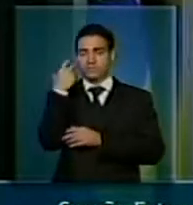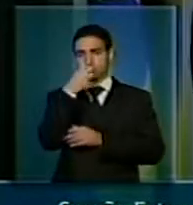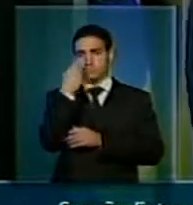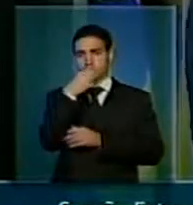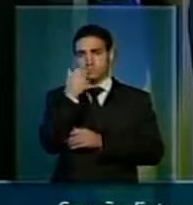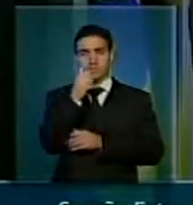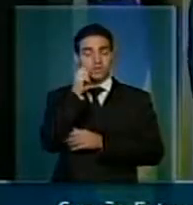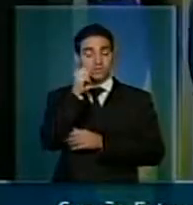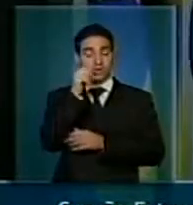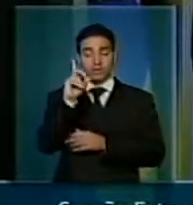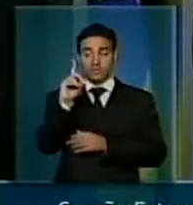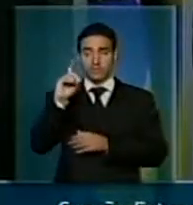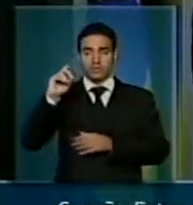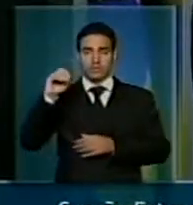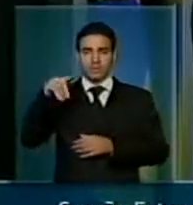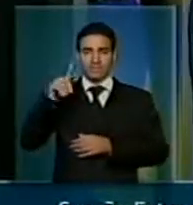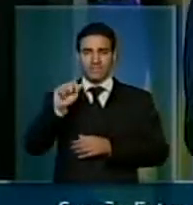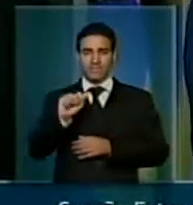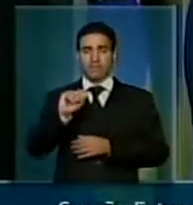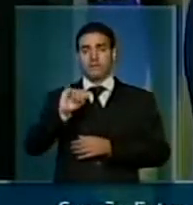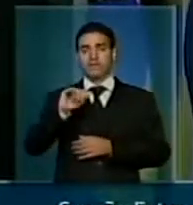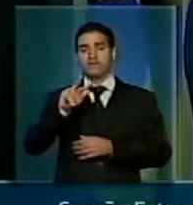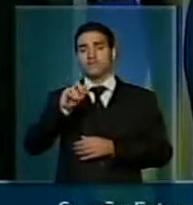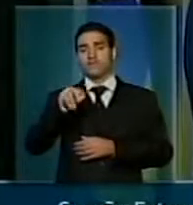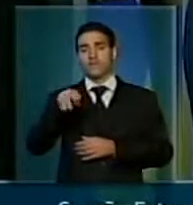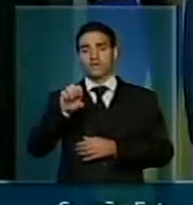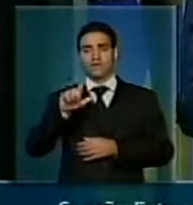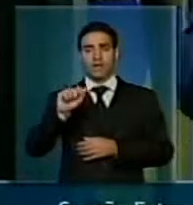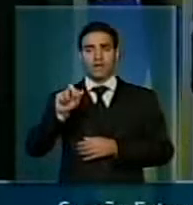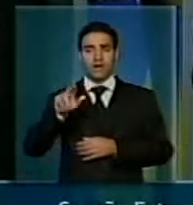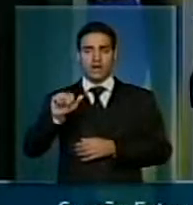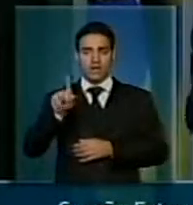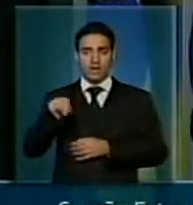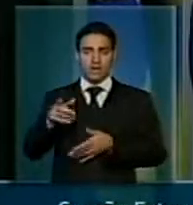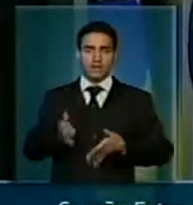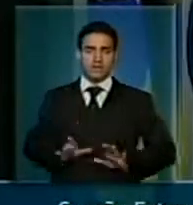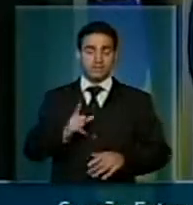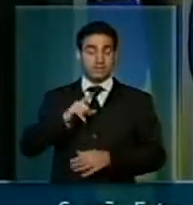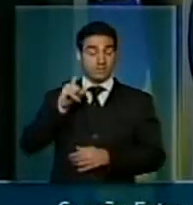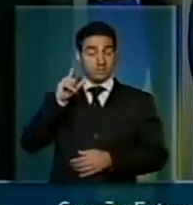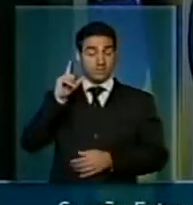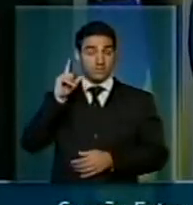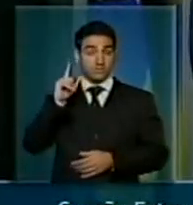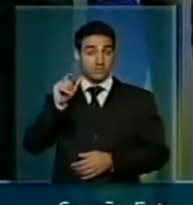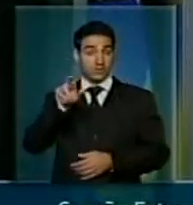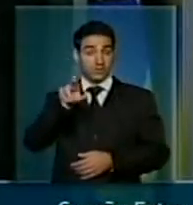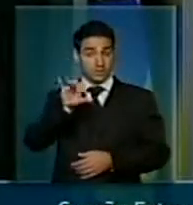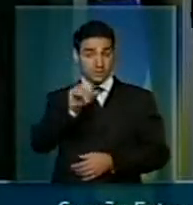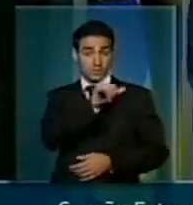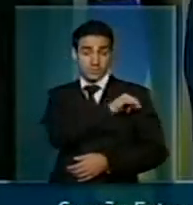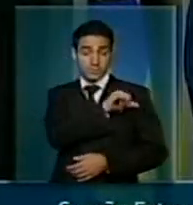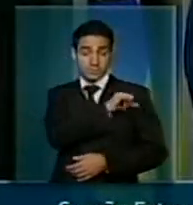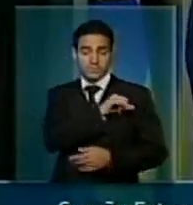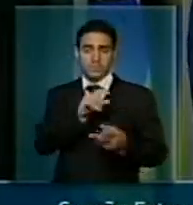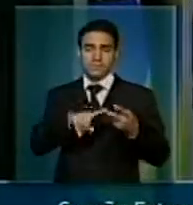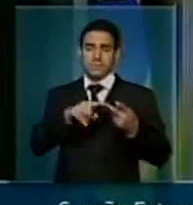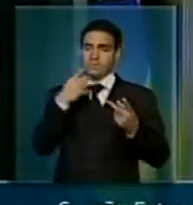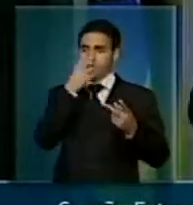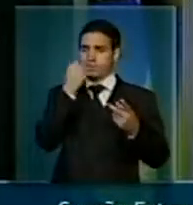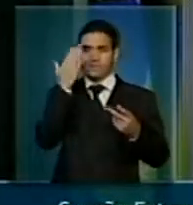Lara. Carioca, autora de grande sucesso, Como Sonho Meu, Alguém Me